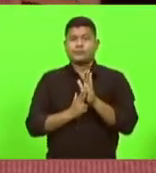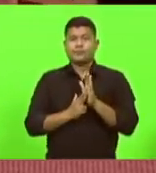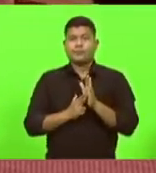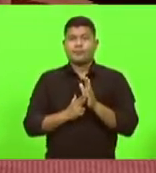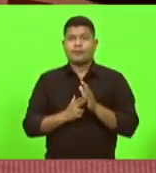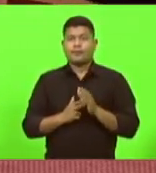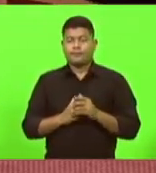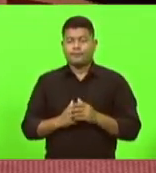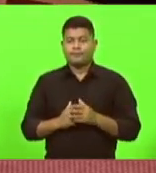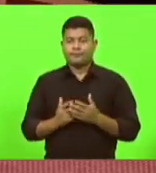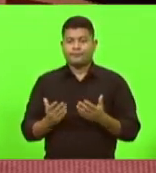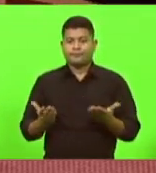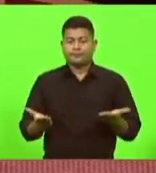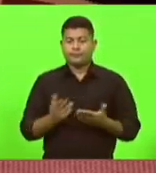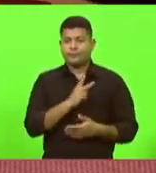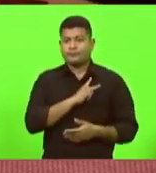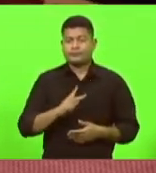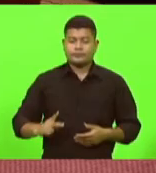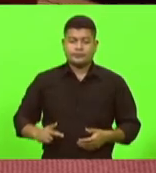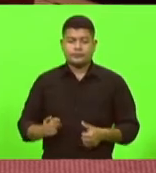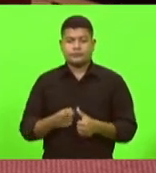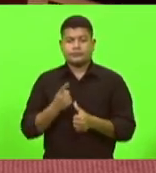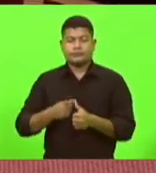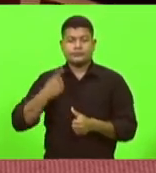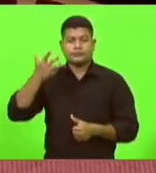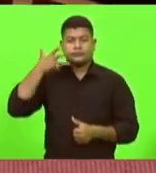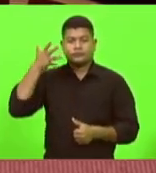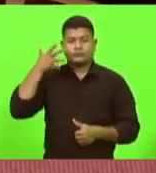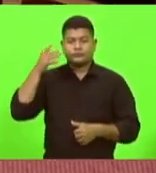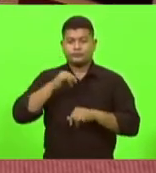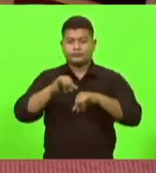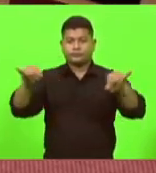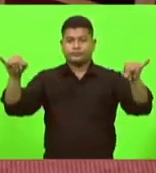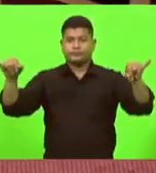como presidente e proferir o seu pronunciamento.